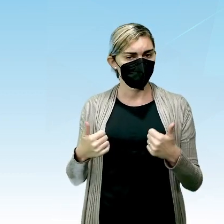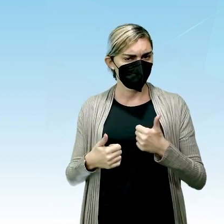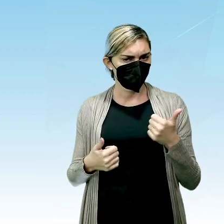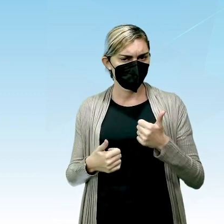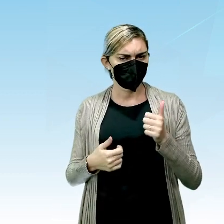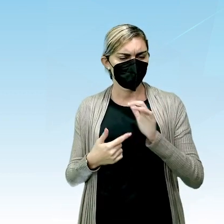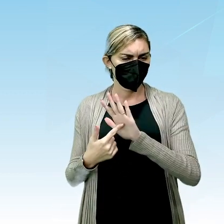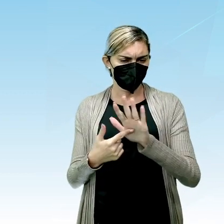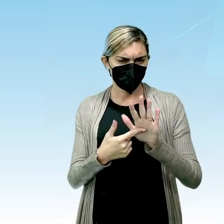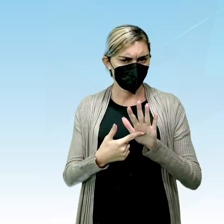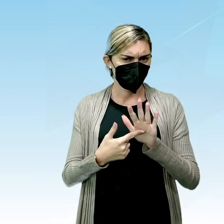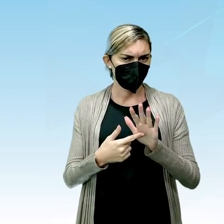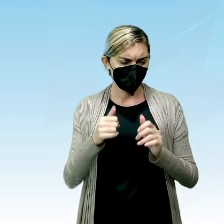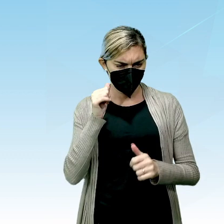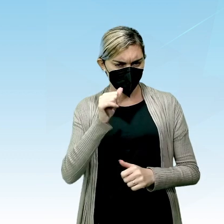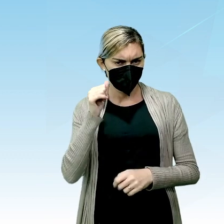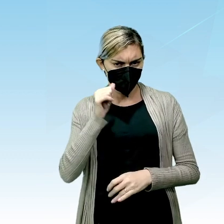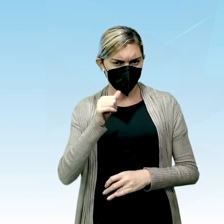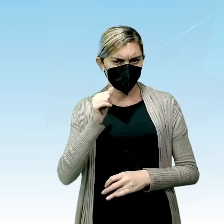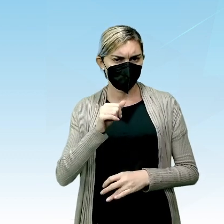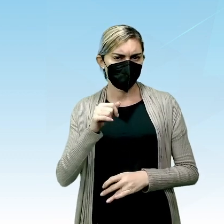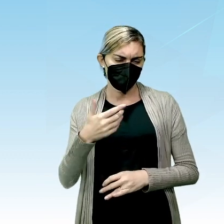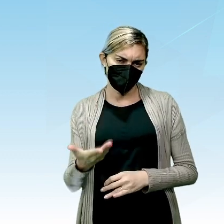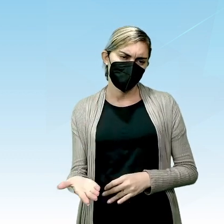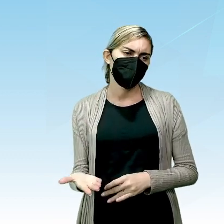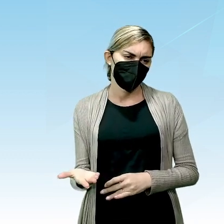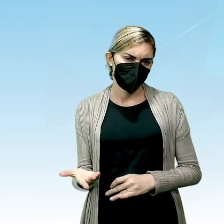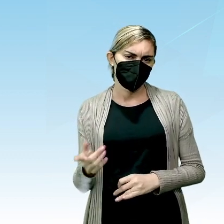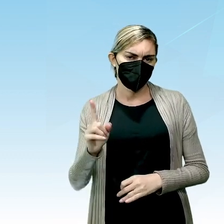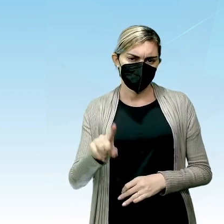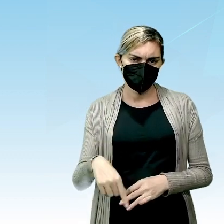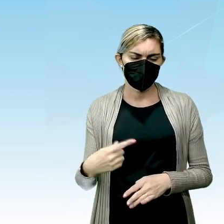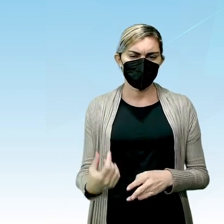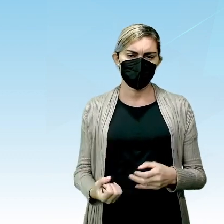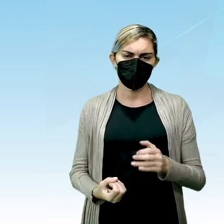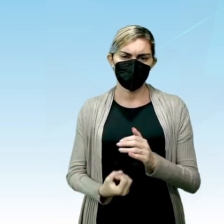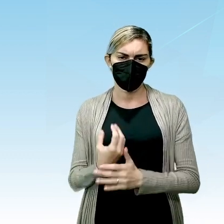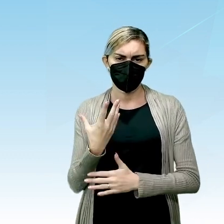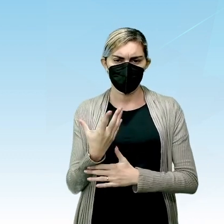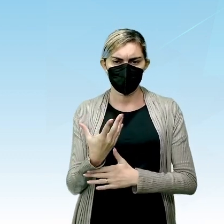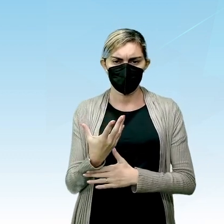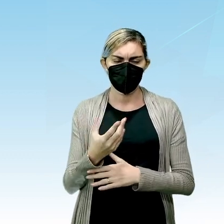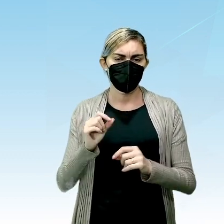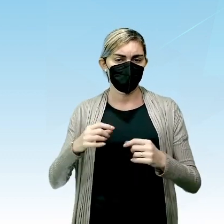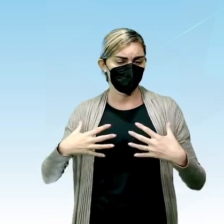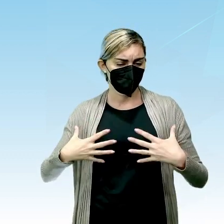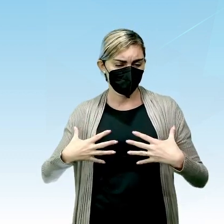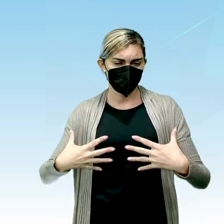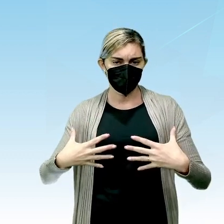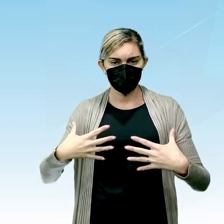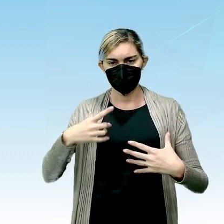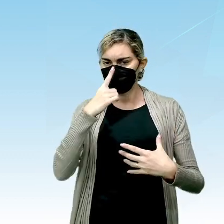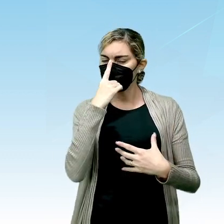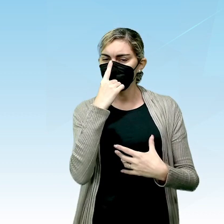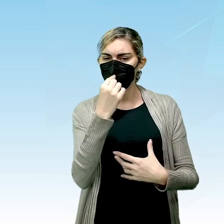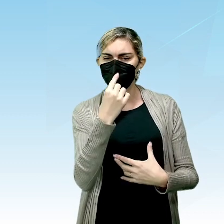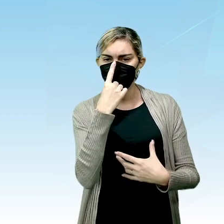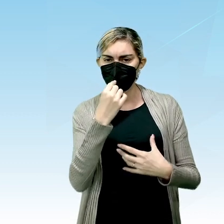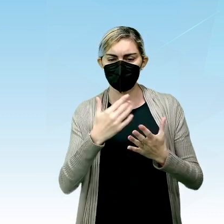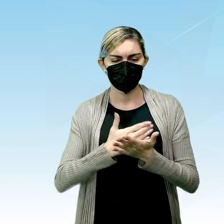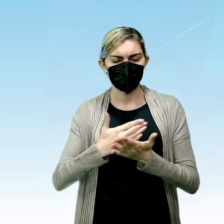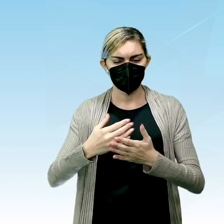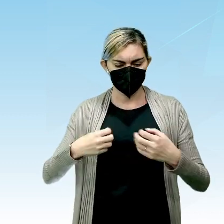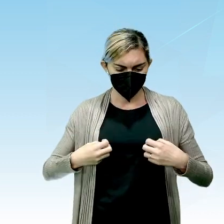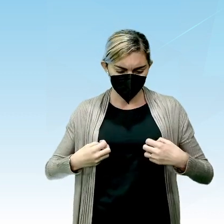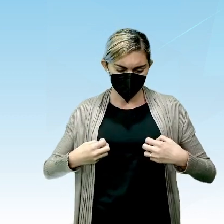da puberdade feminina, no caso, é o aparecimento do broto mamário, a telarca, um nódulo de região